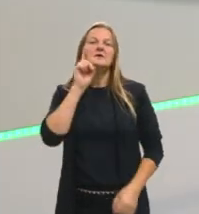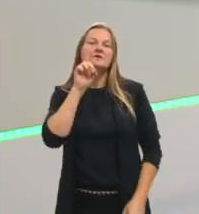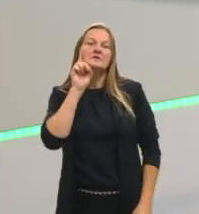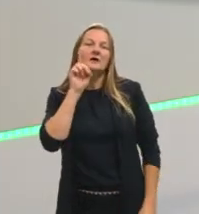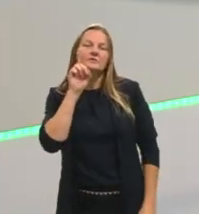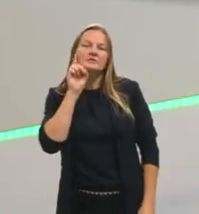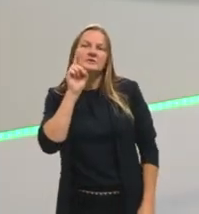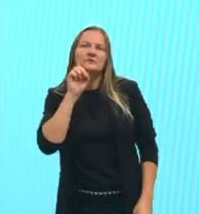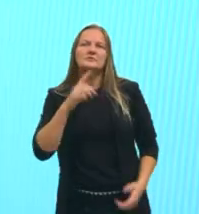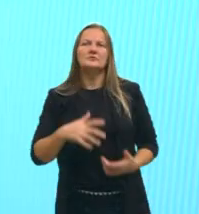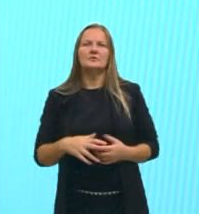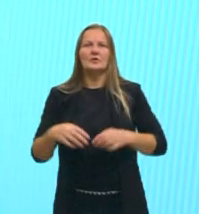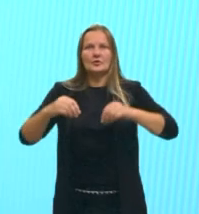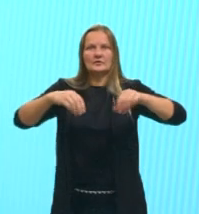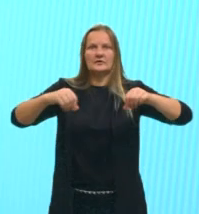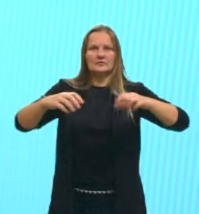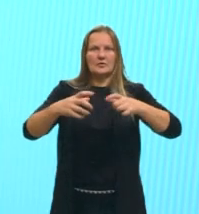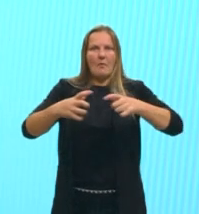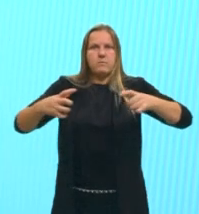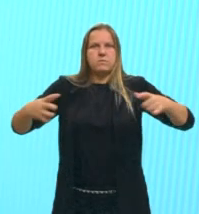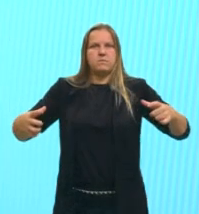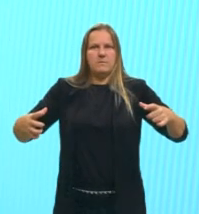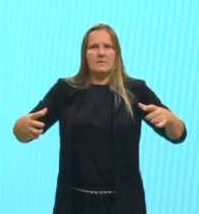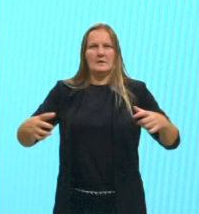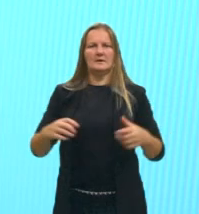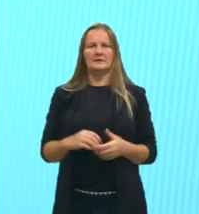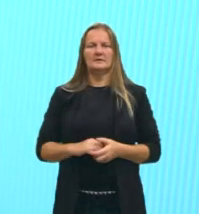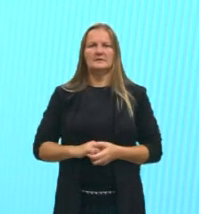Unidos lá né com território relativamente